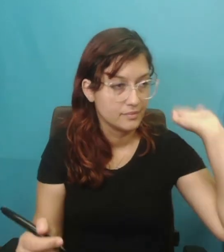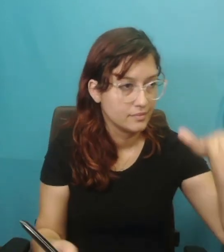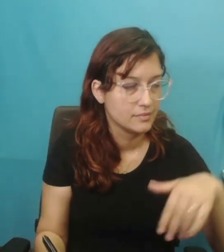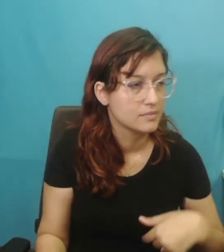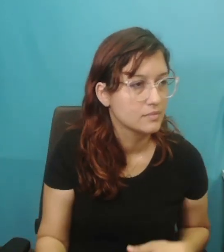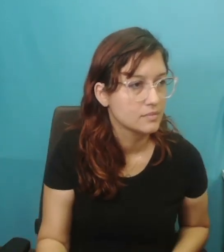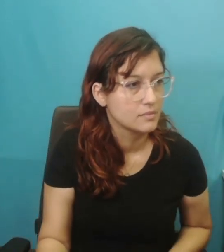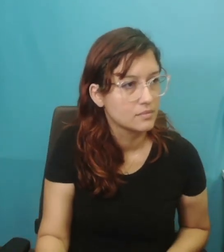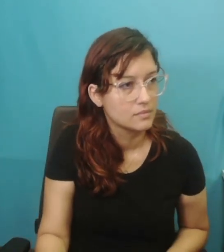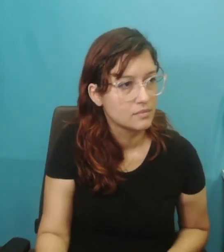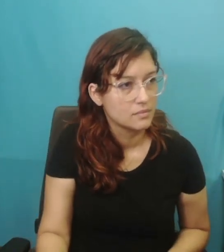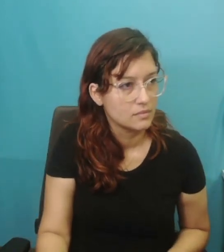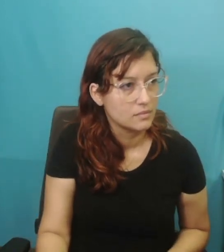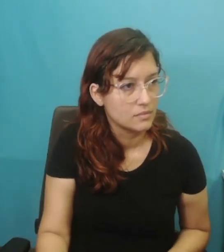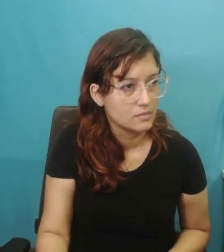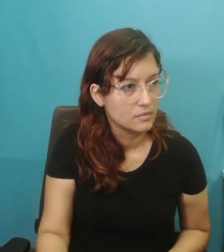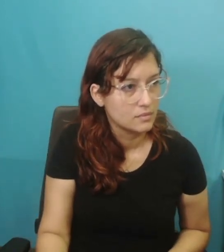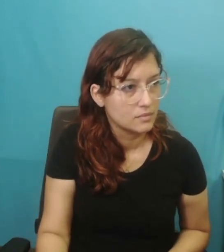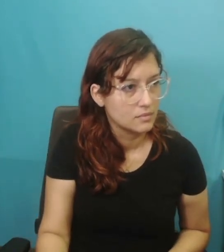enfim, povo doido.